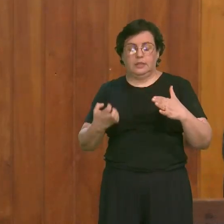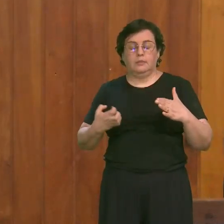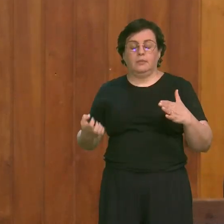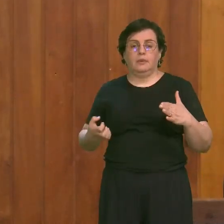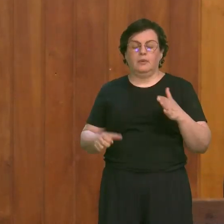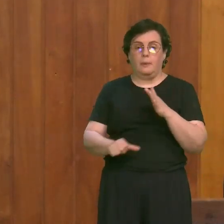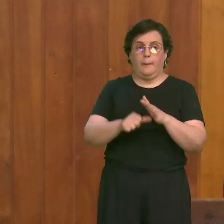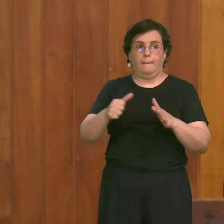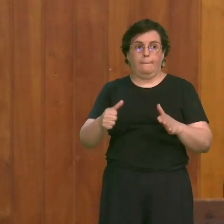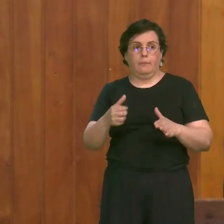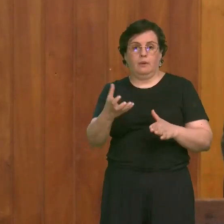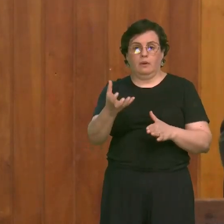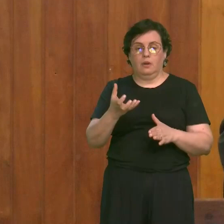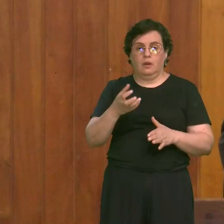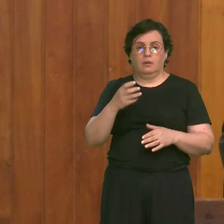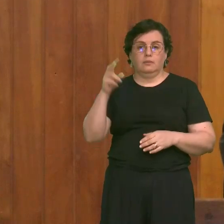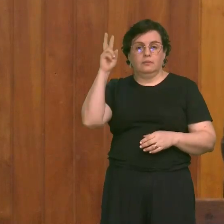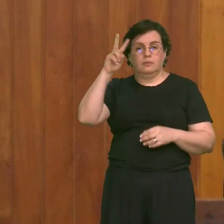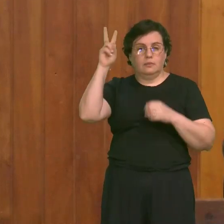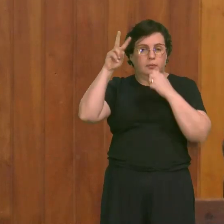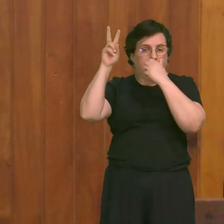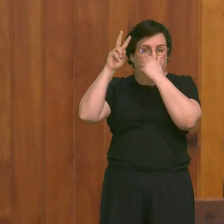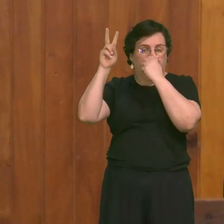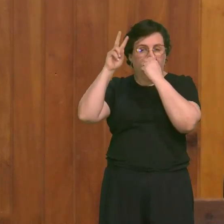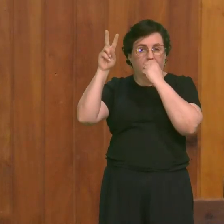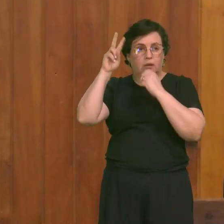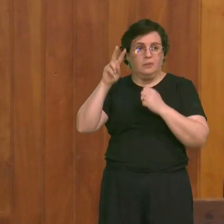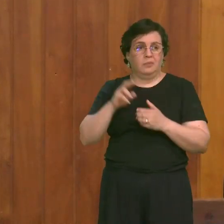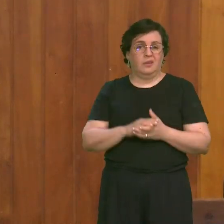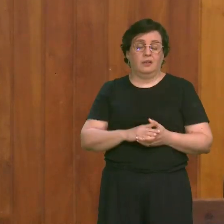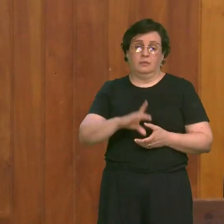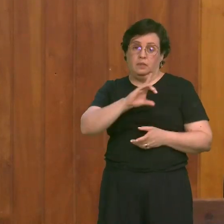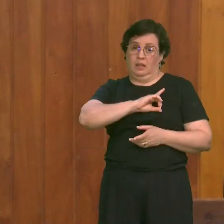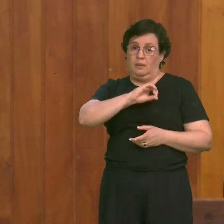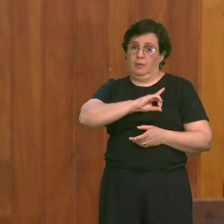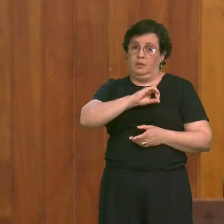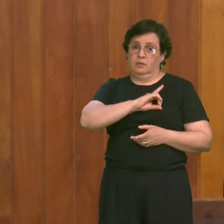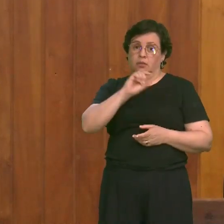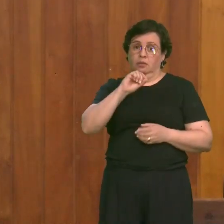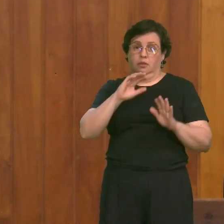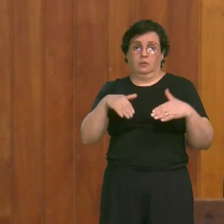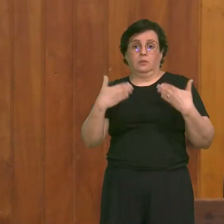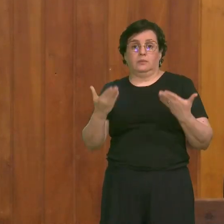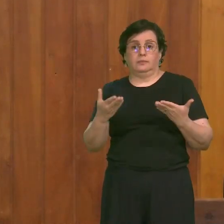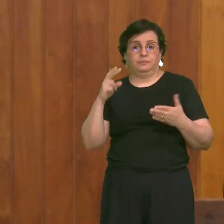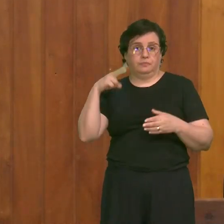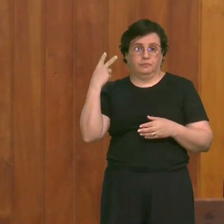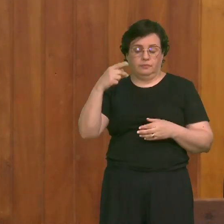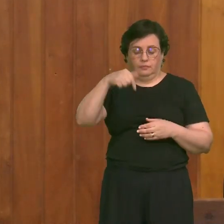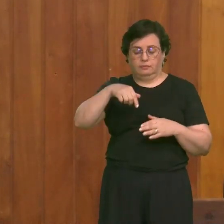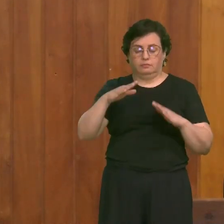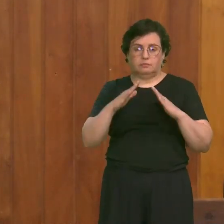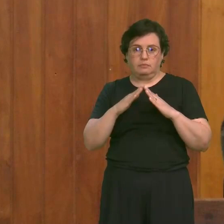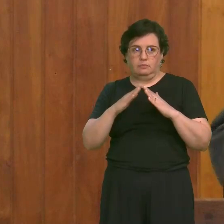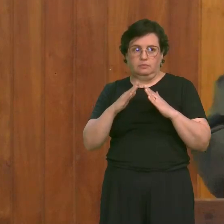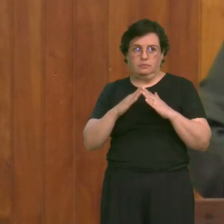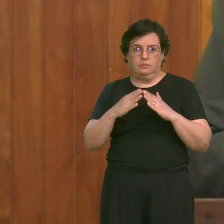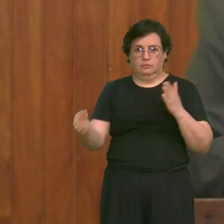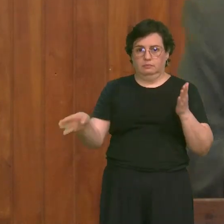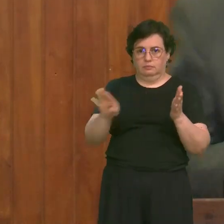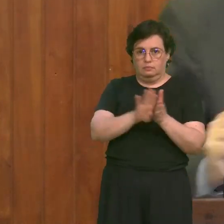né primeiro Quero resgatar a memória do vereador Wilson Damasceno que quando foi vereador nessa casa